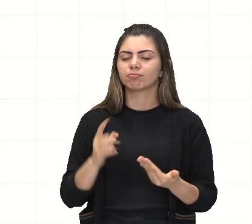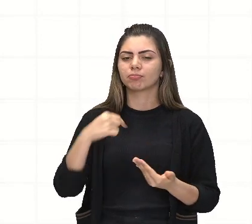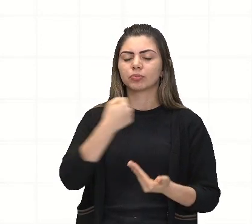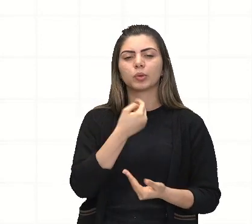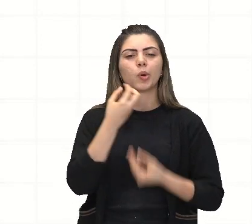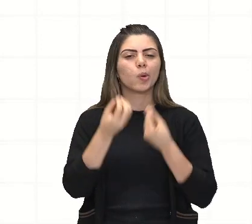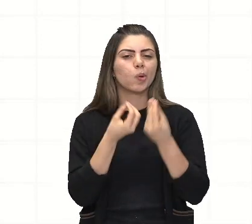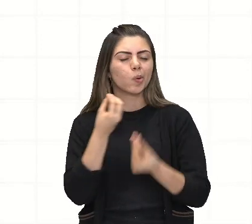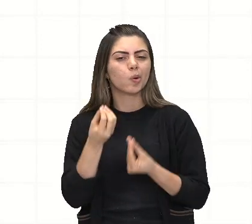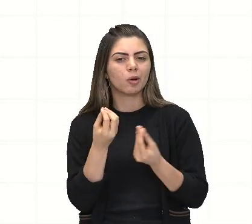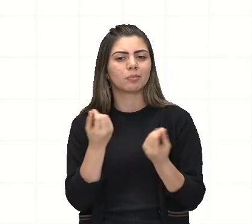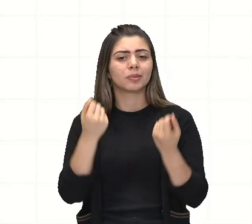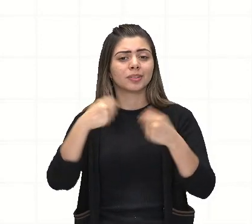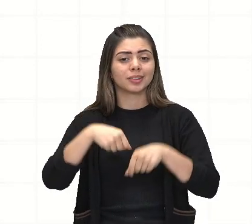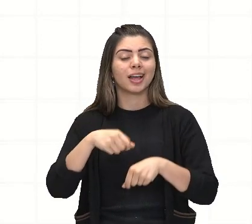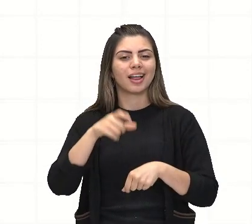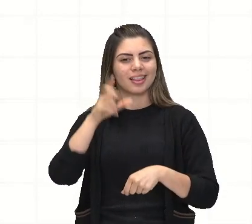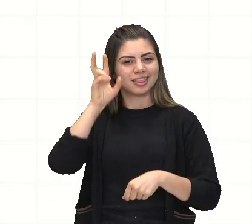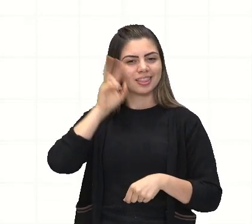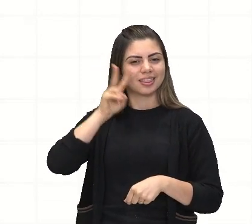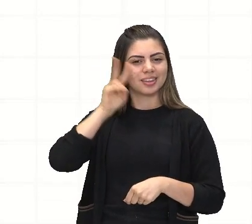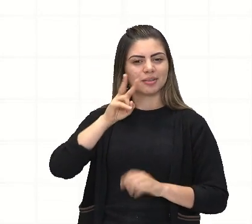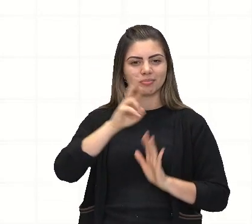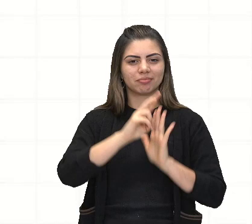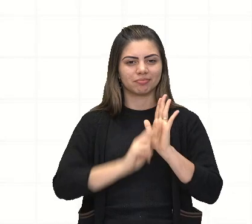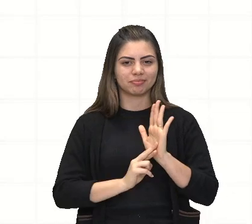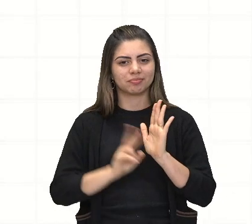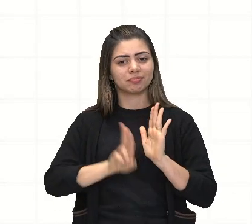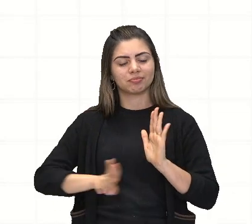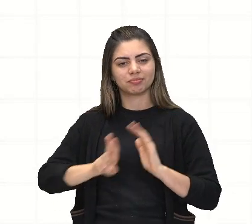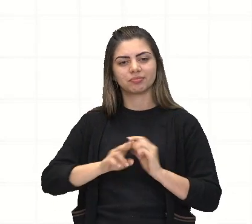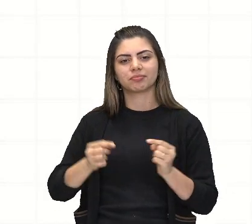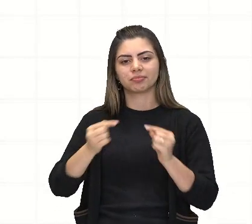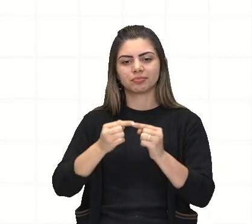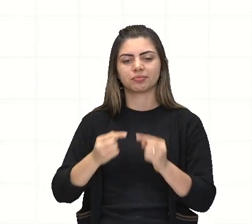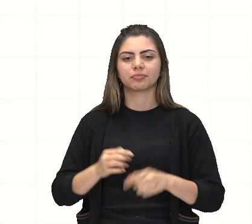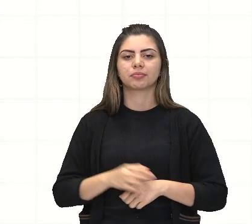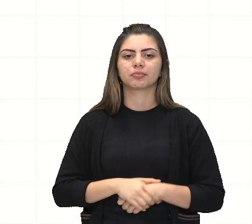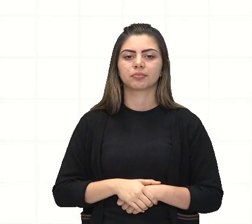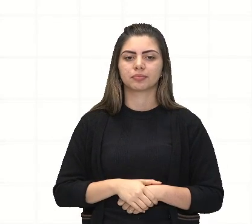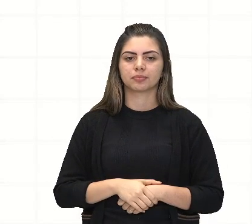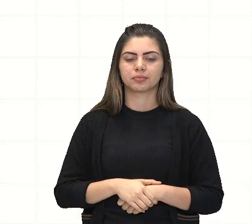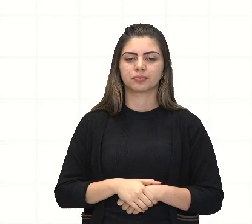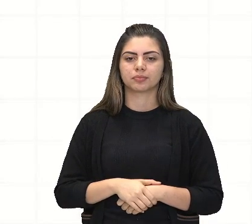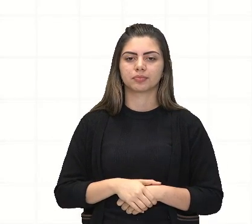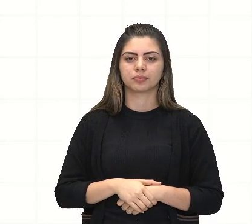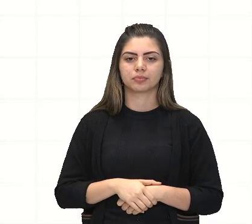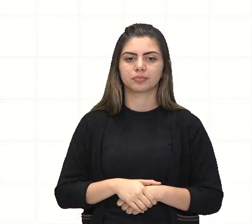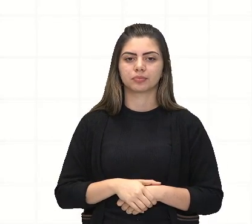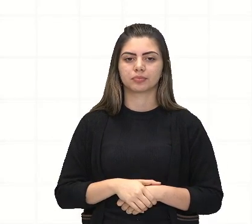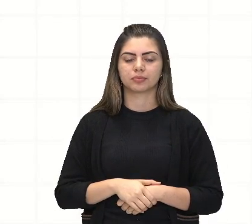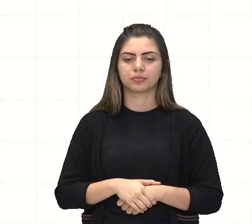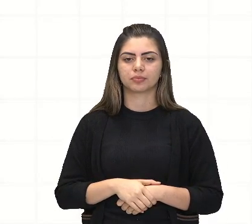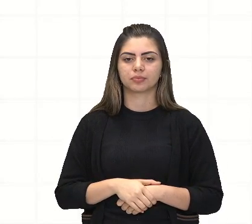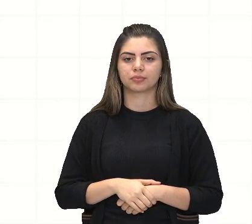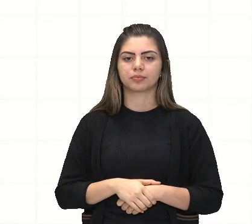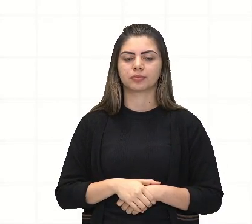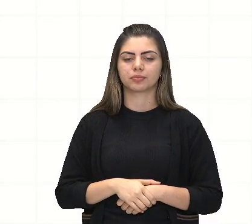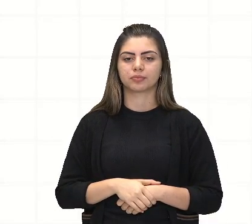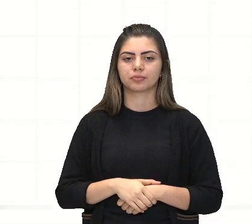exatamente estabelecer essa relação desse jeito aqui, ó. Vamos ver aqui, deixa eu ver aqui essa situação.